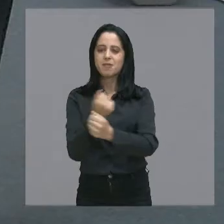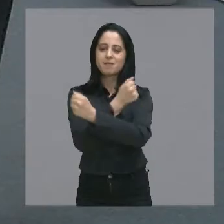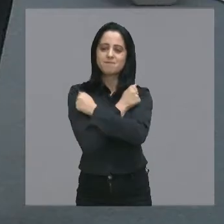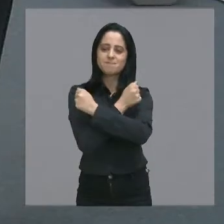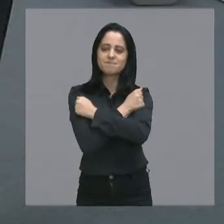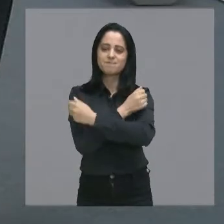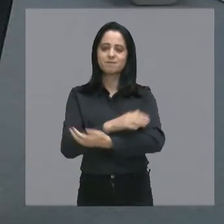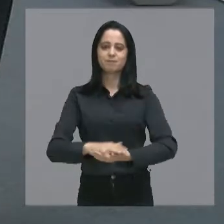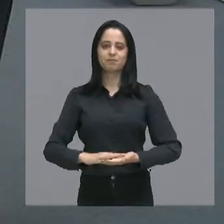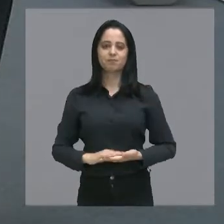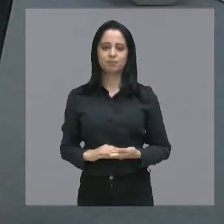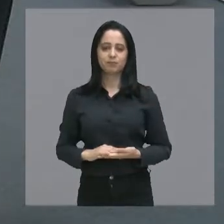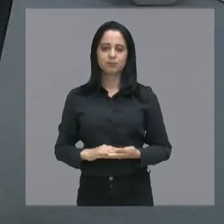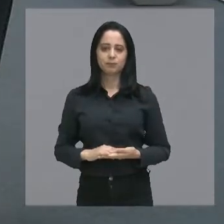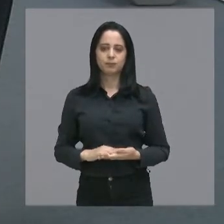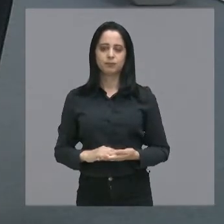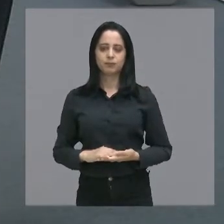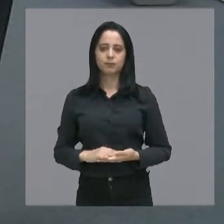abraço.